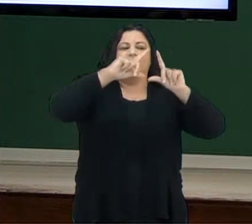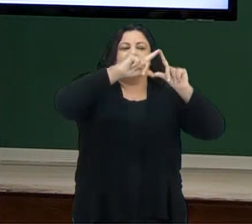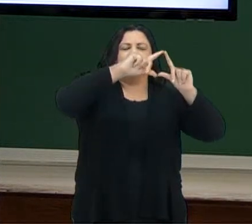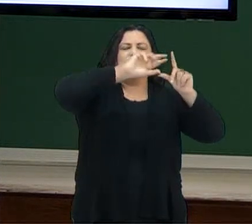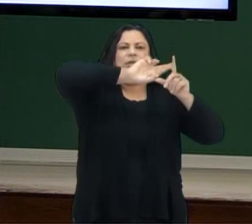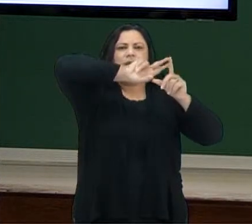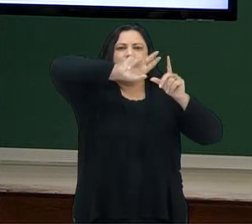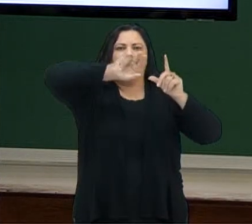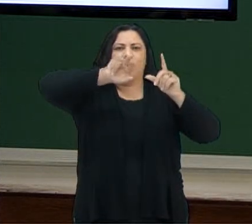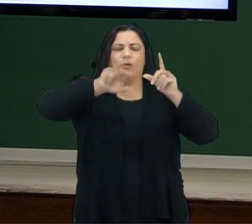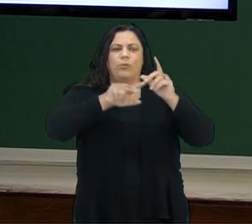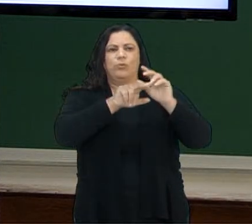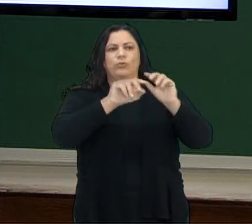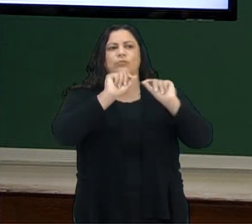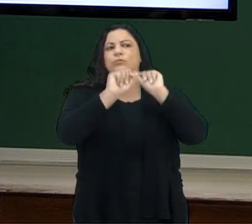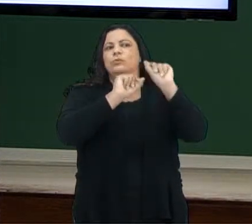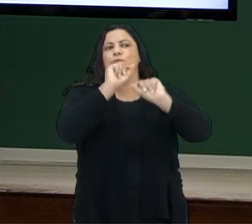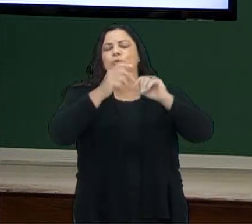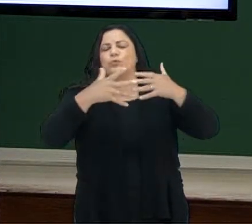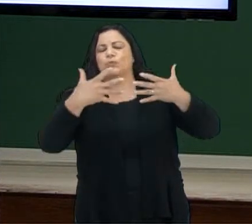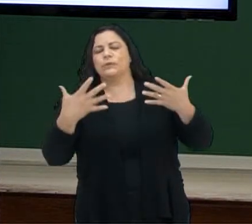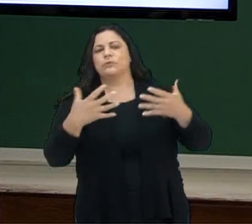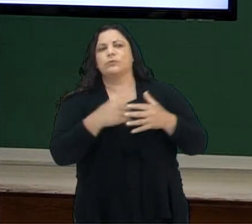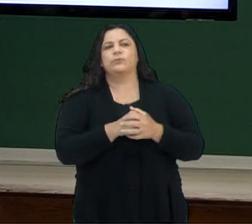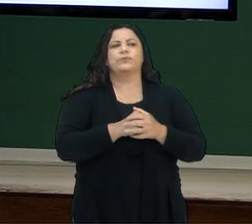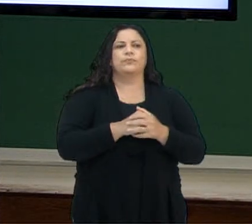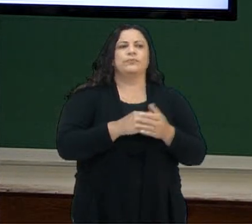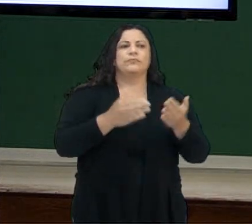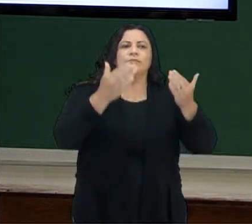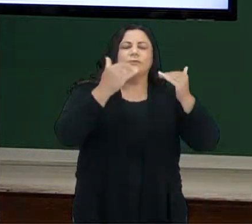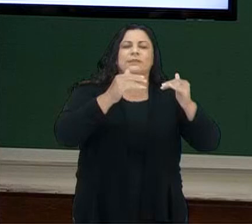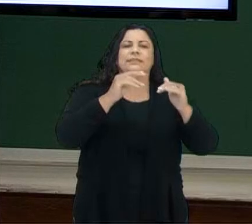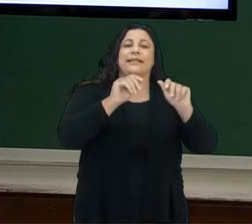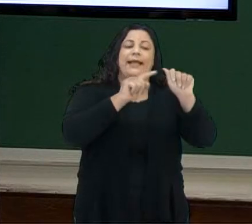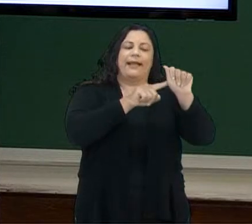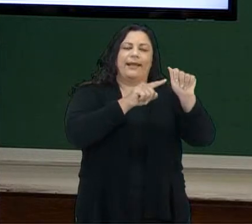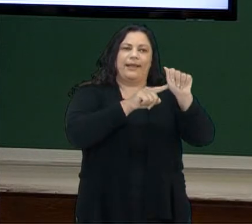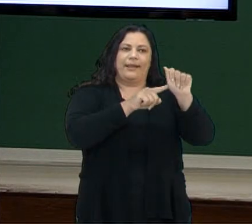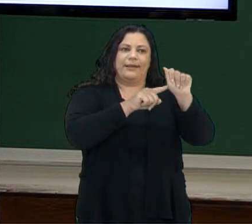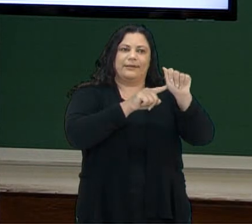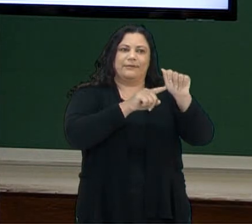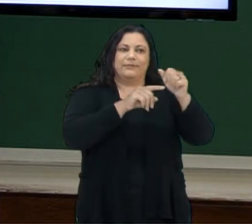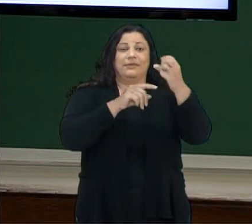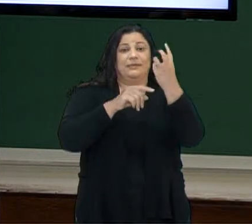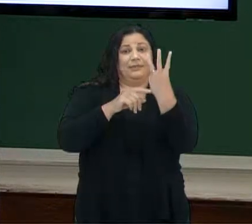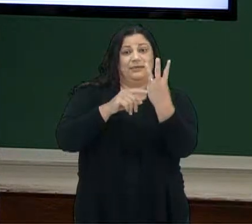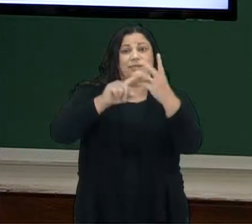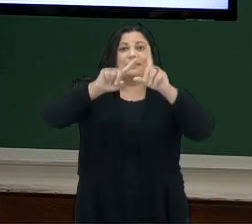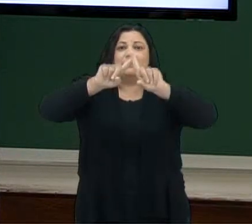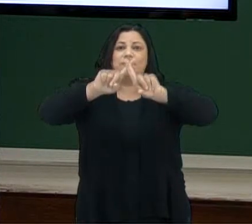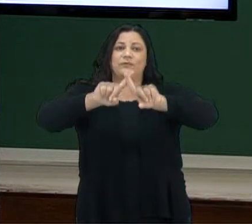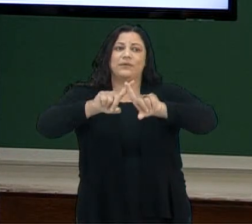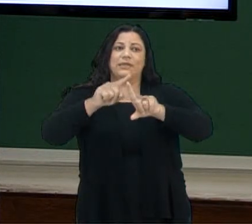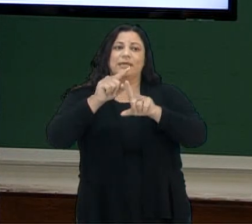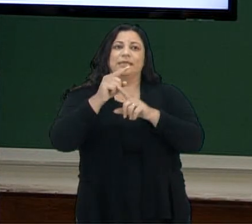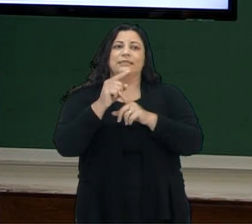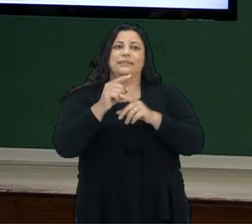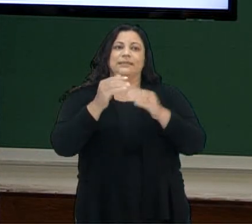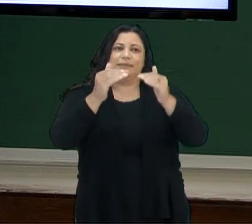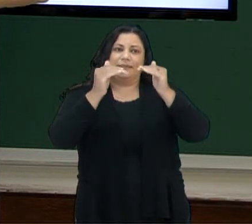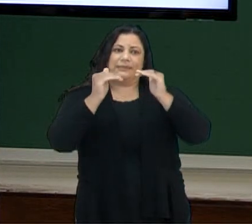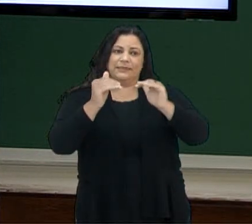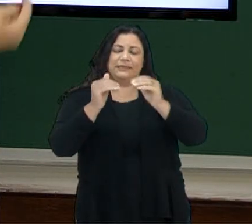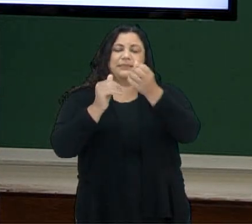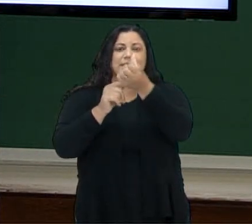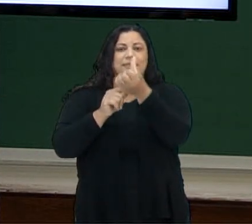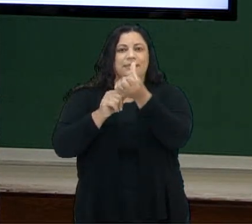lado mede 6 e o apótema mede 3 raiz de 3. Então a área vai ser 3 vezes o lado que é 6